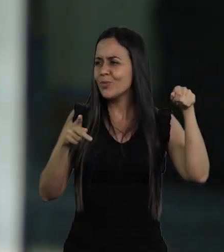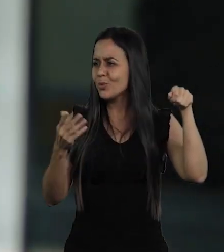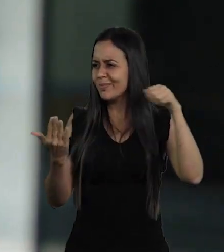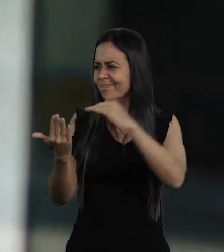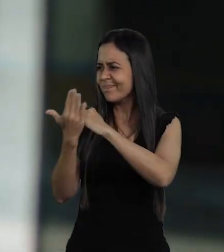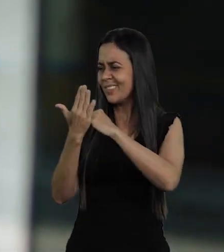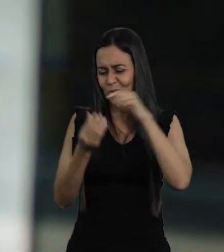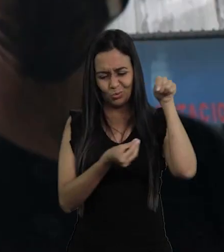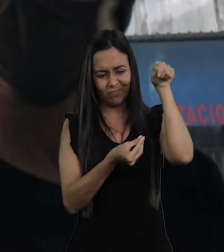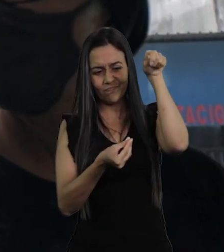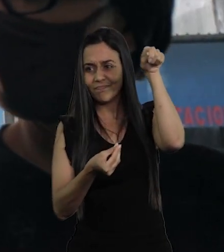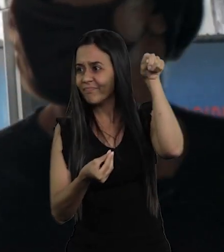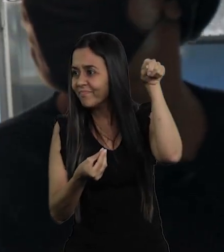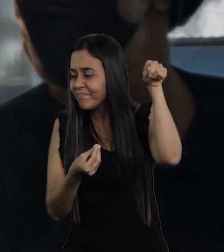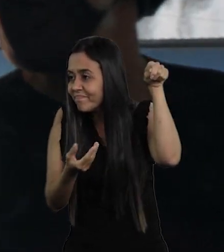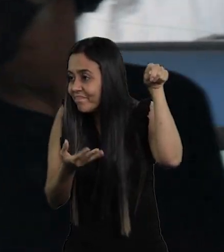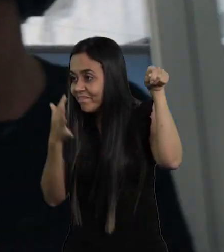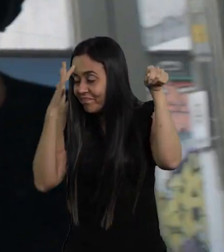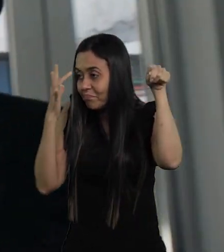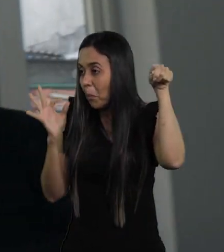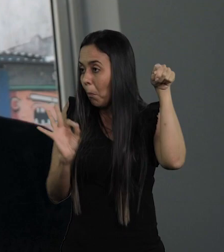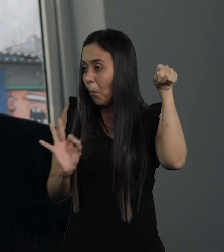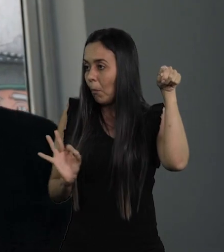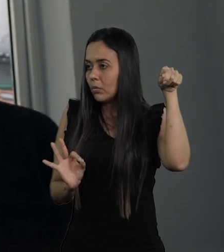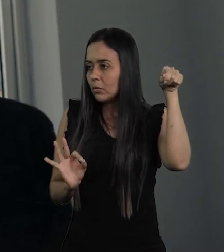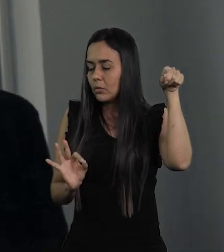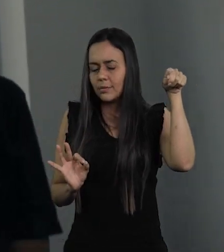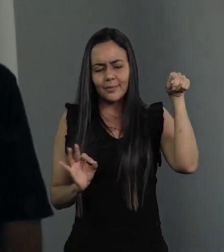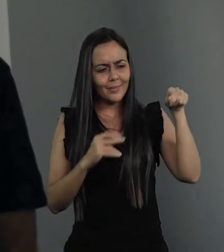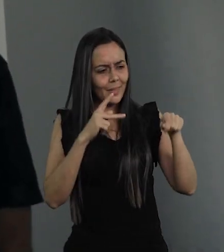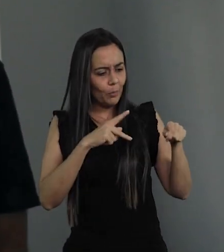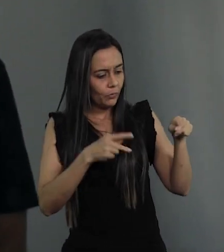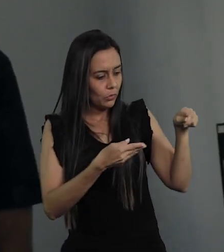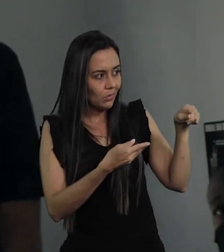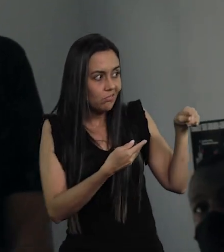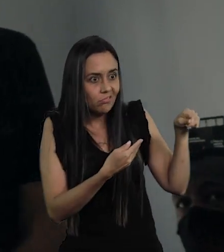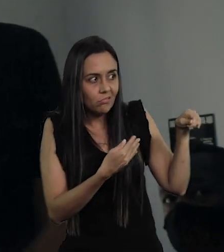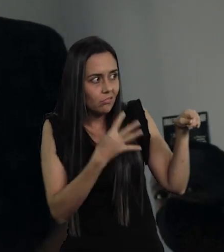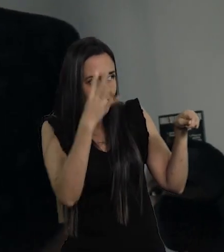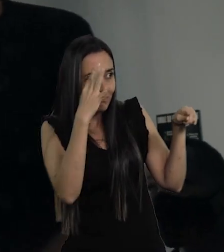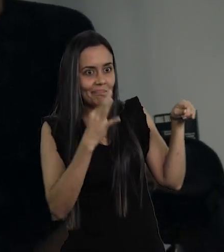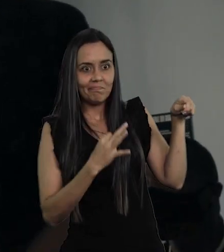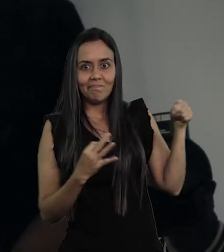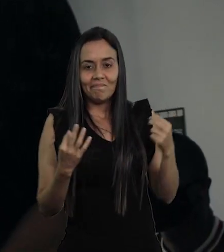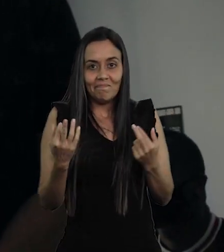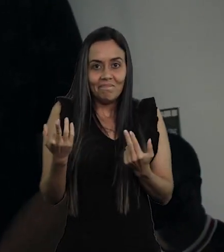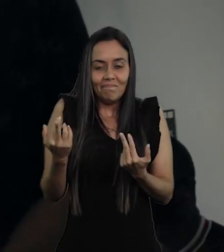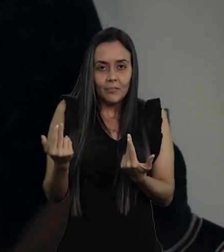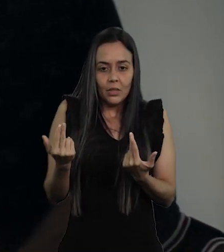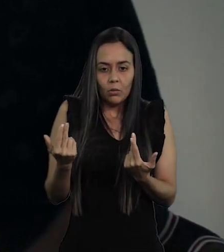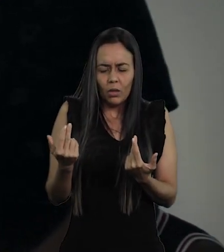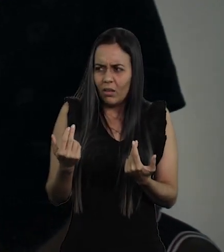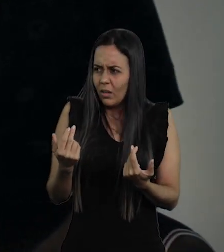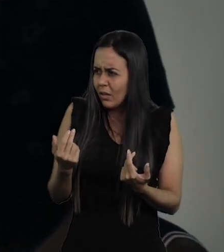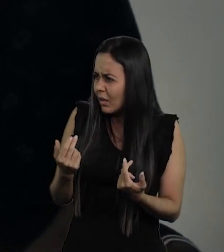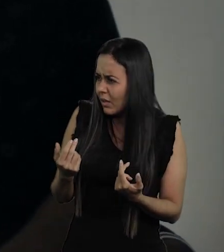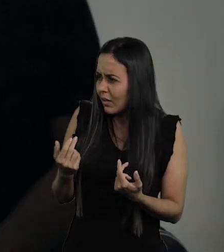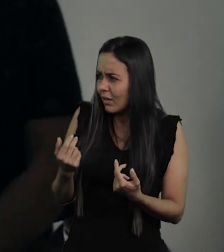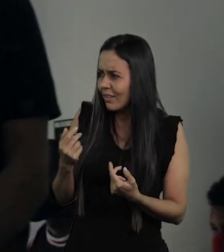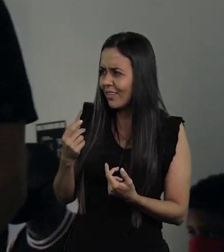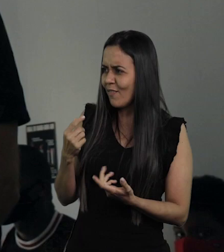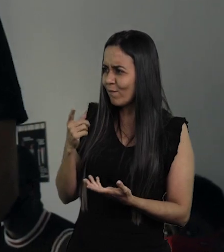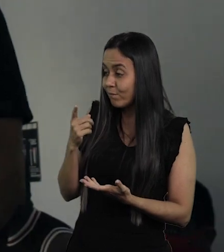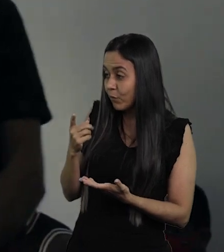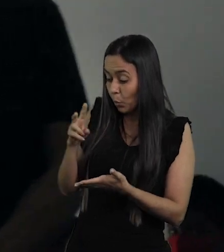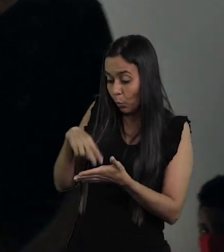que estava escrito. E aí a professora diz também, não consigo ler. E ela fica impressionada, ela diz, mas se você não consegue